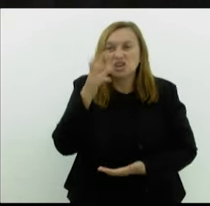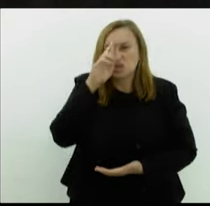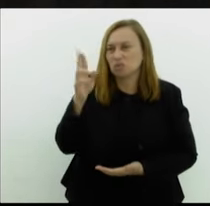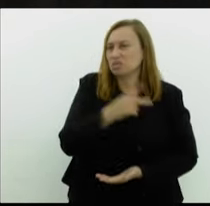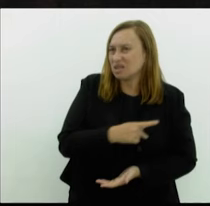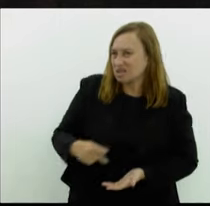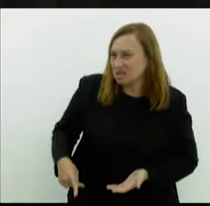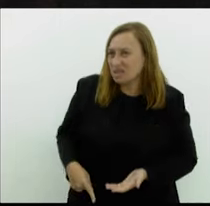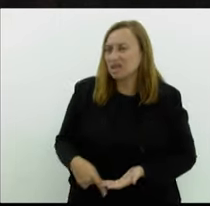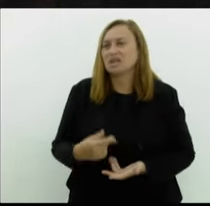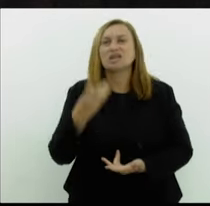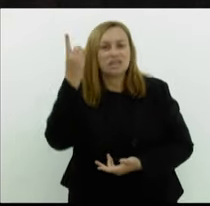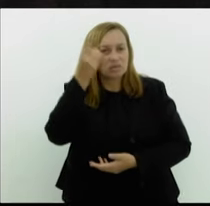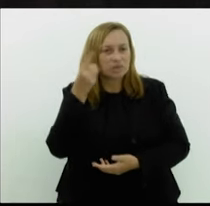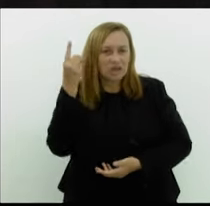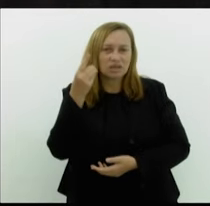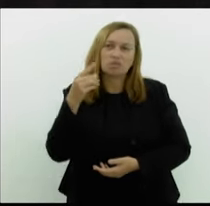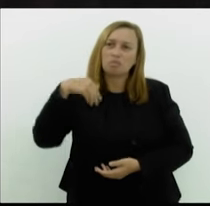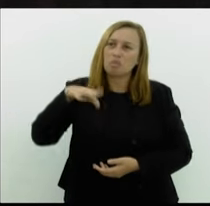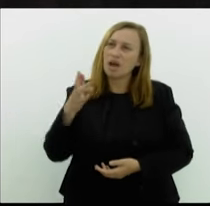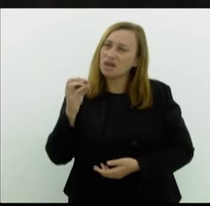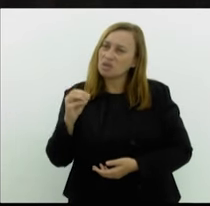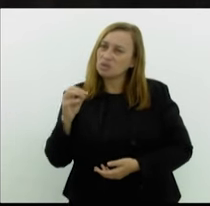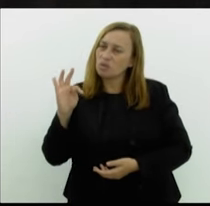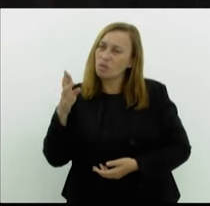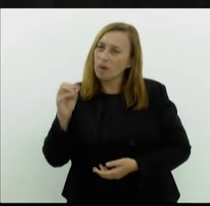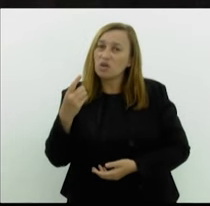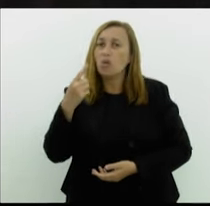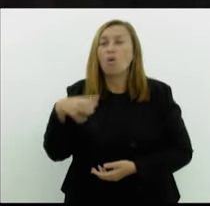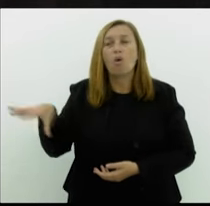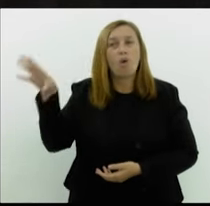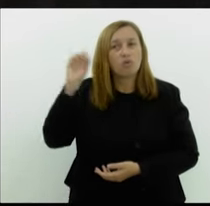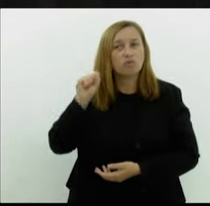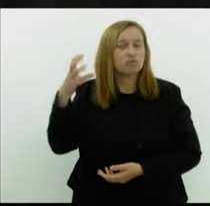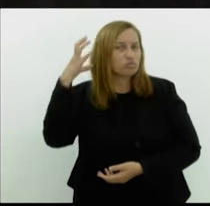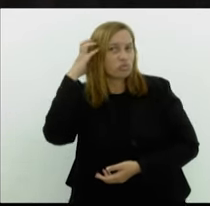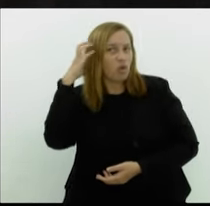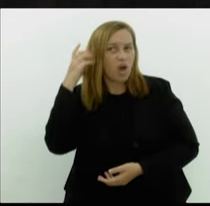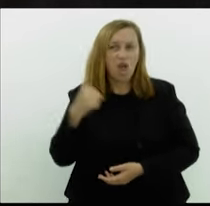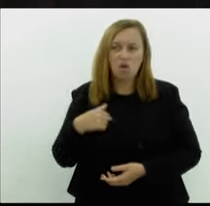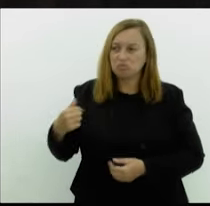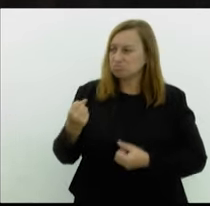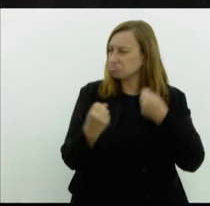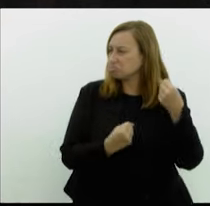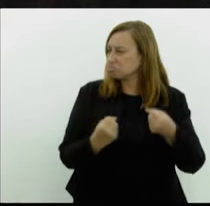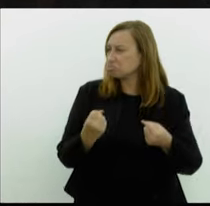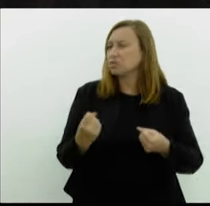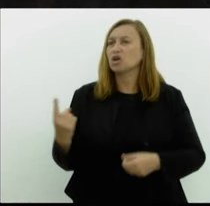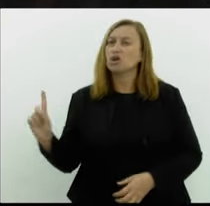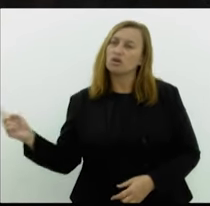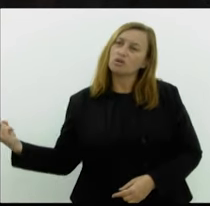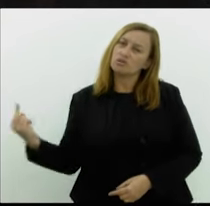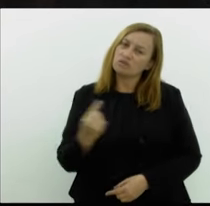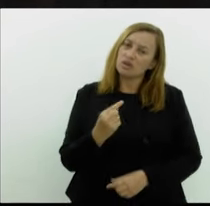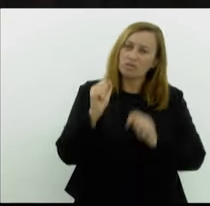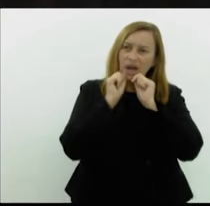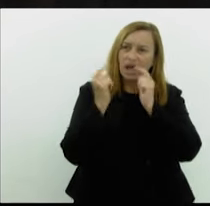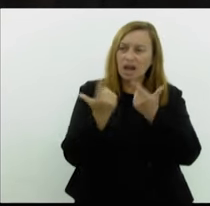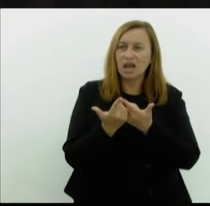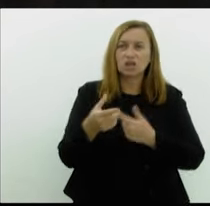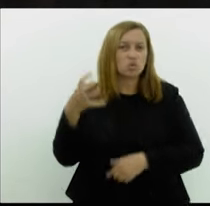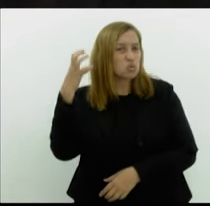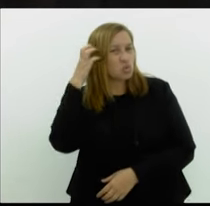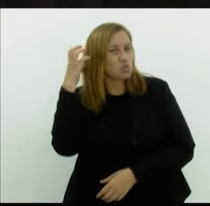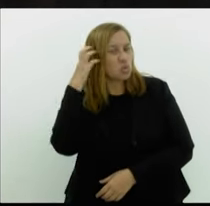sei se o deputado Márcio Gualberto ouviu no rádio. Eu vinha para a Assembleia numa determinada rádio. Eu escutei